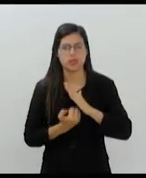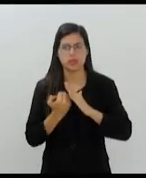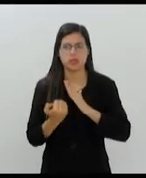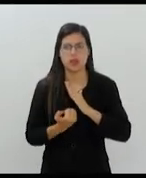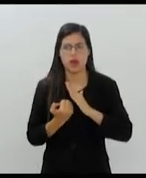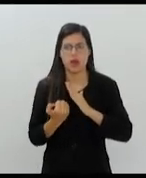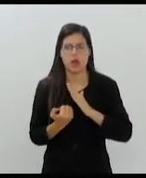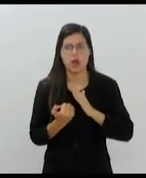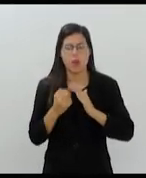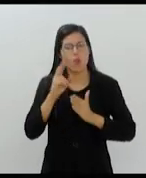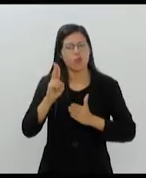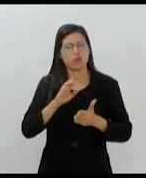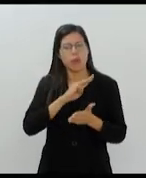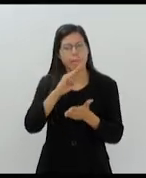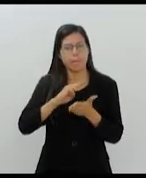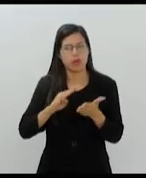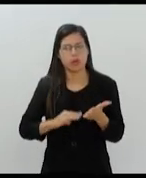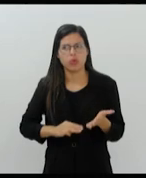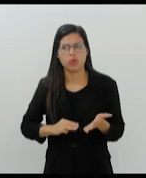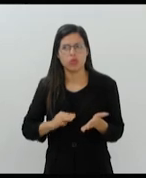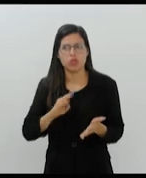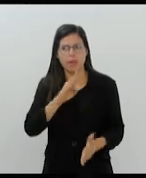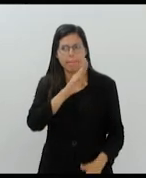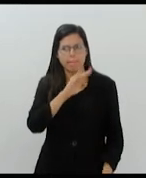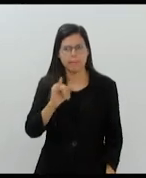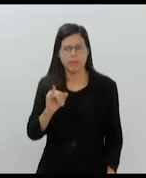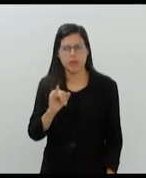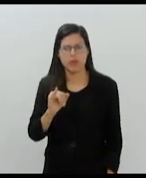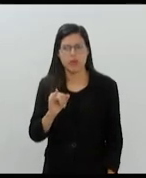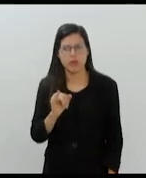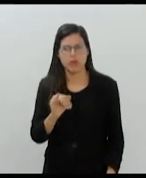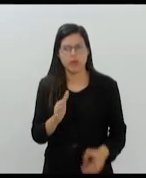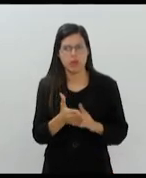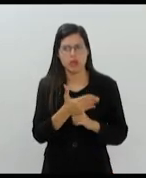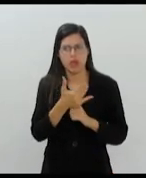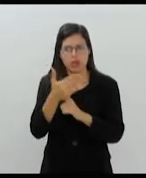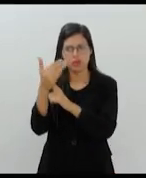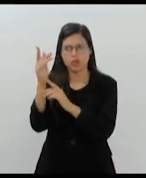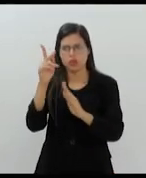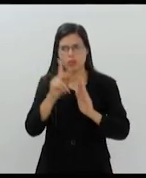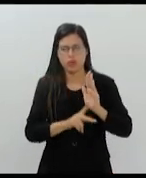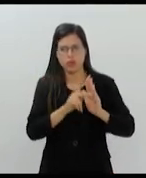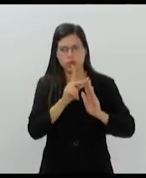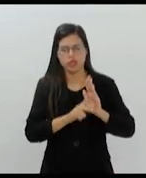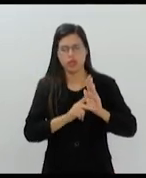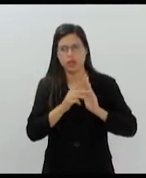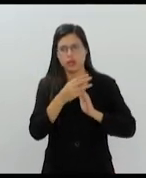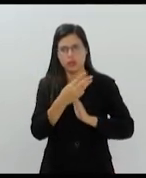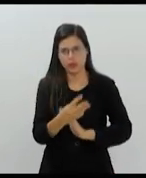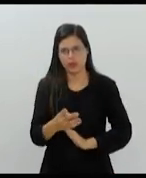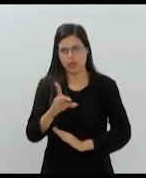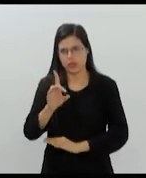aplicar a metodologia BIM, uma tecnologia de projeto em três dimensões,